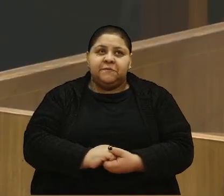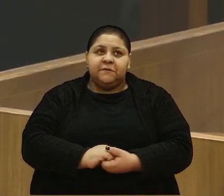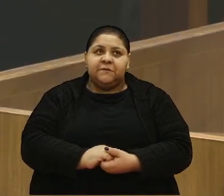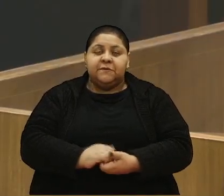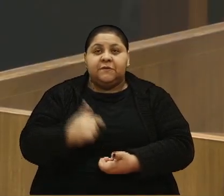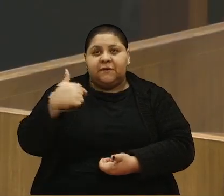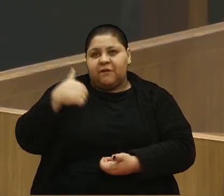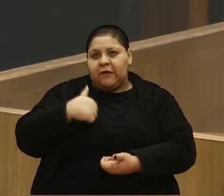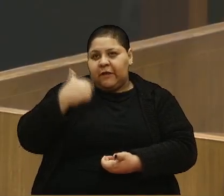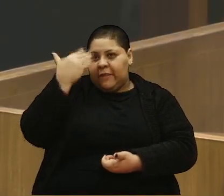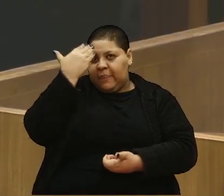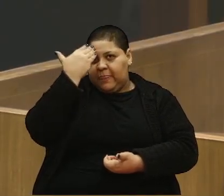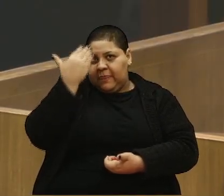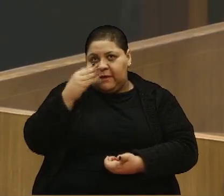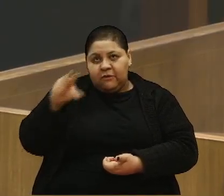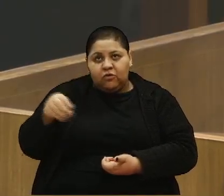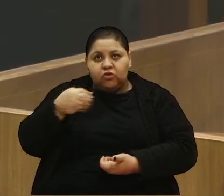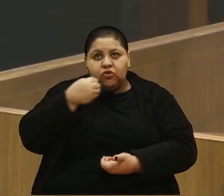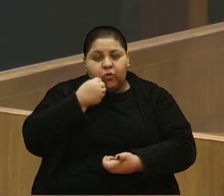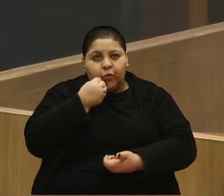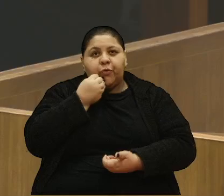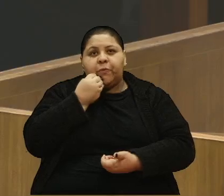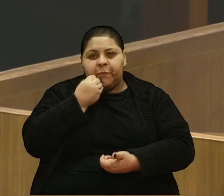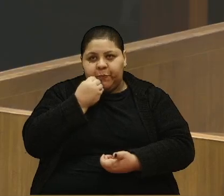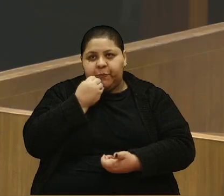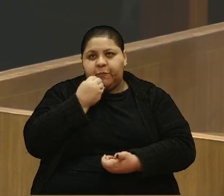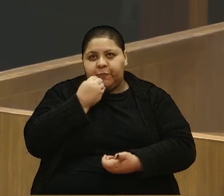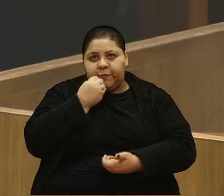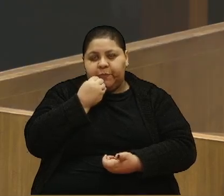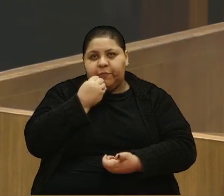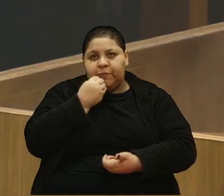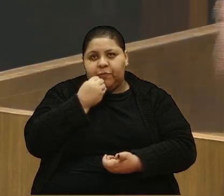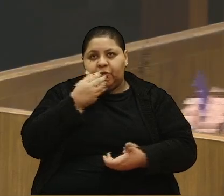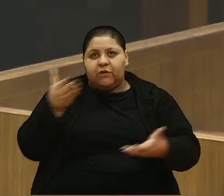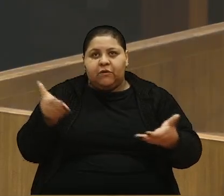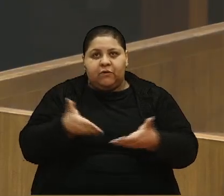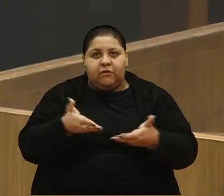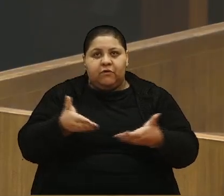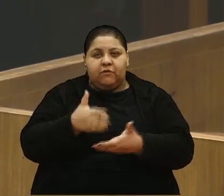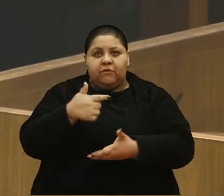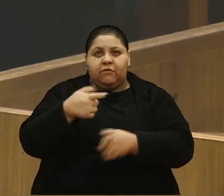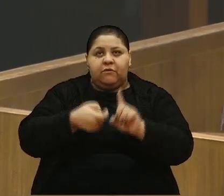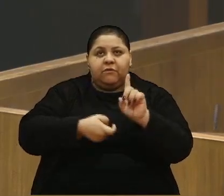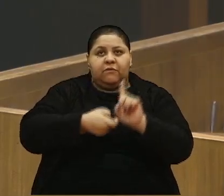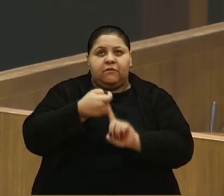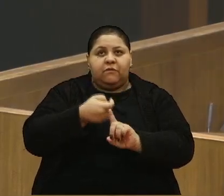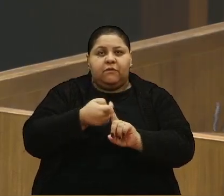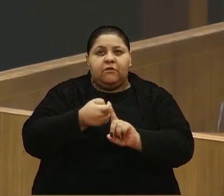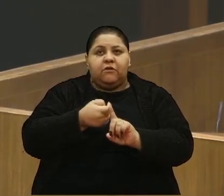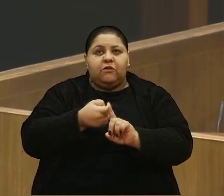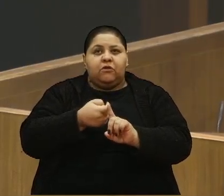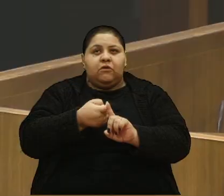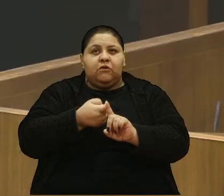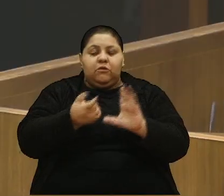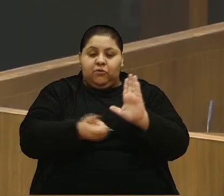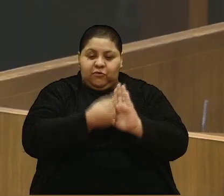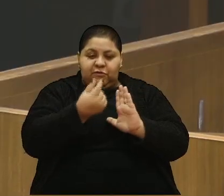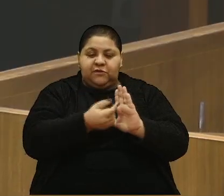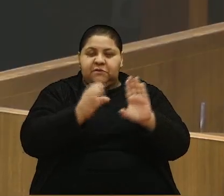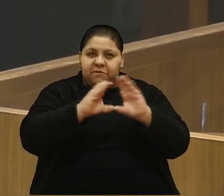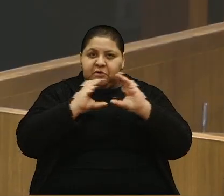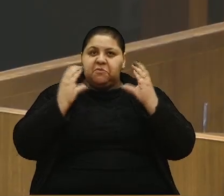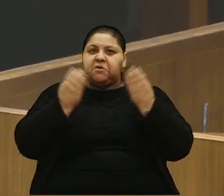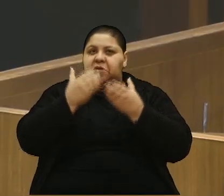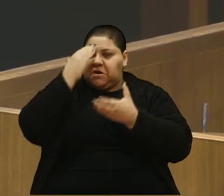Eu sou muito grato pela oportunidade de ter ficado 7 meses no orçamento comunitário. Eu acho que fizemos muitos